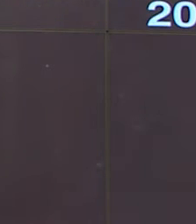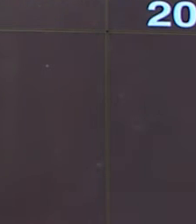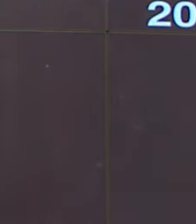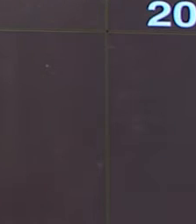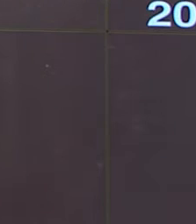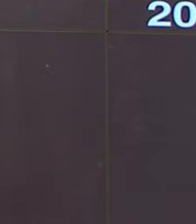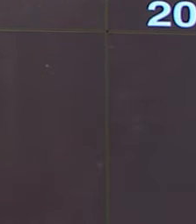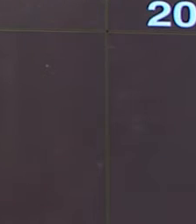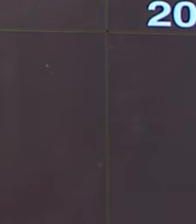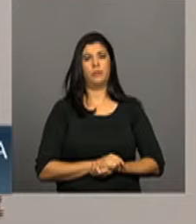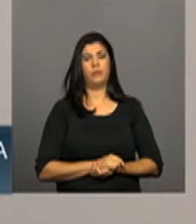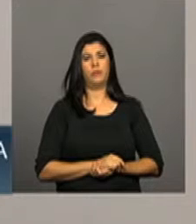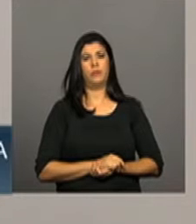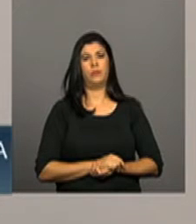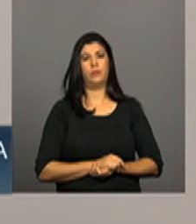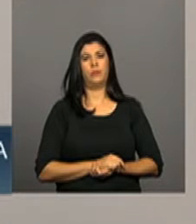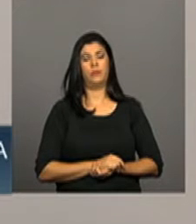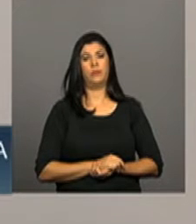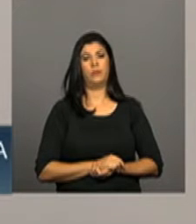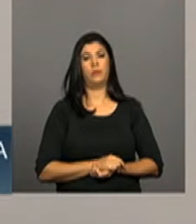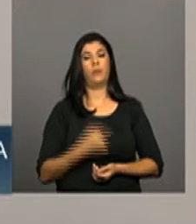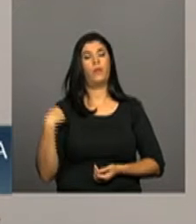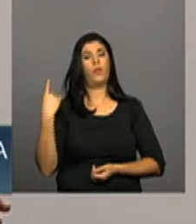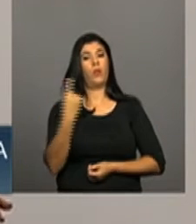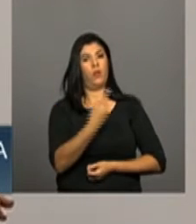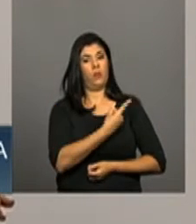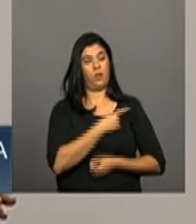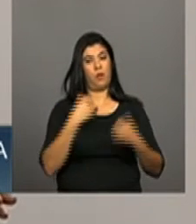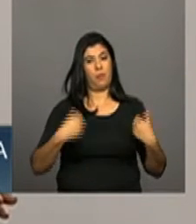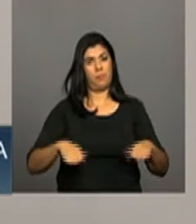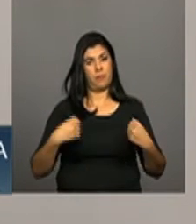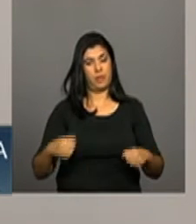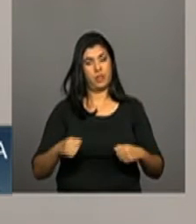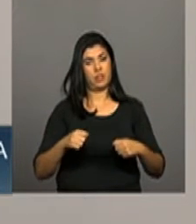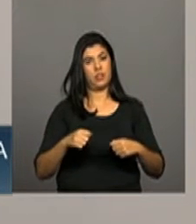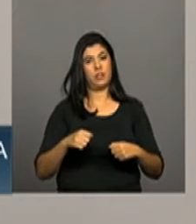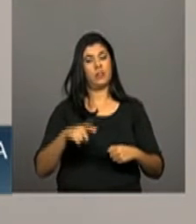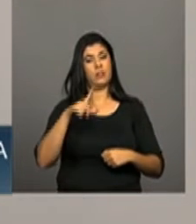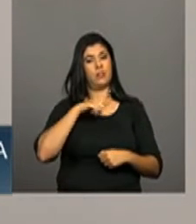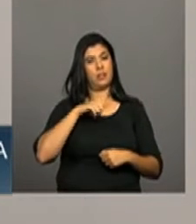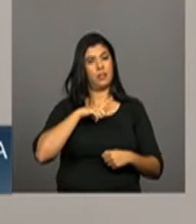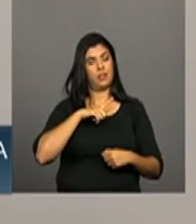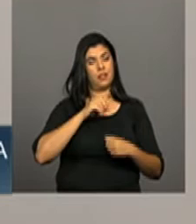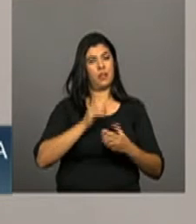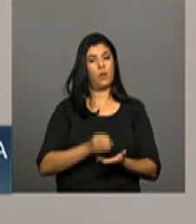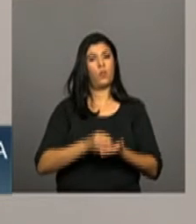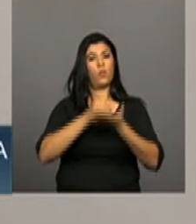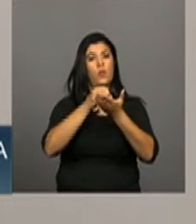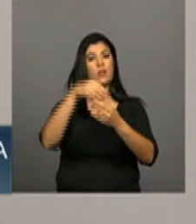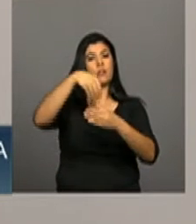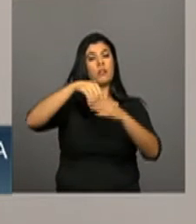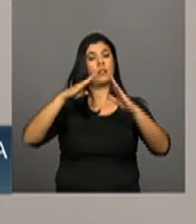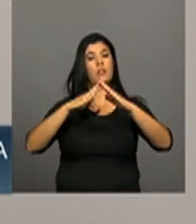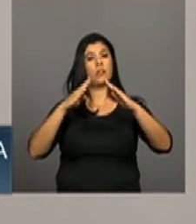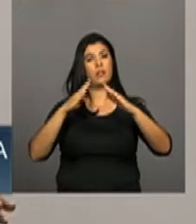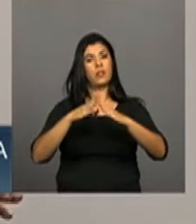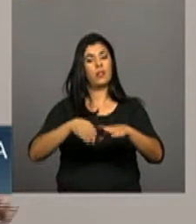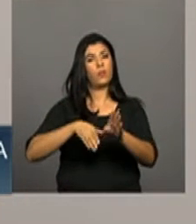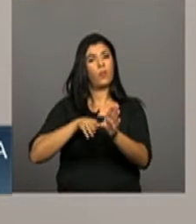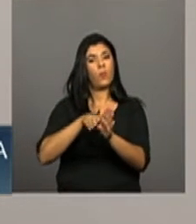no mercado de trabalho. Nós vamos oferecer nessas casas também orientação para